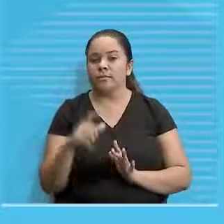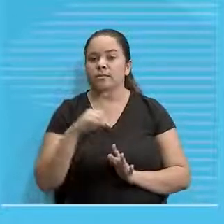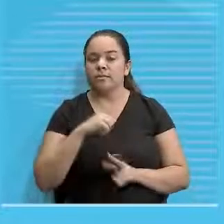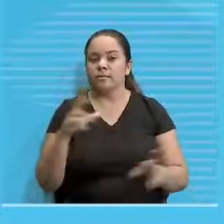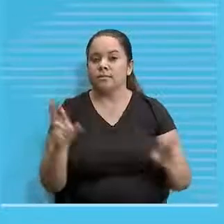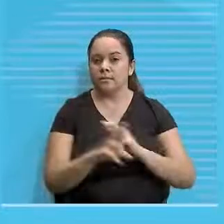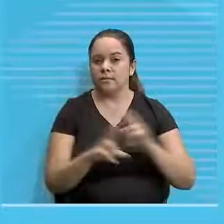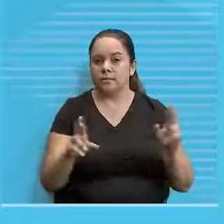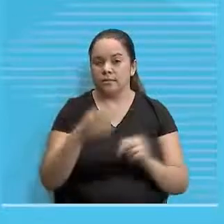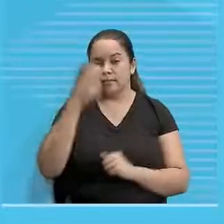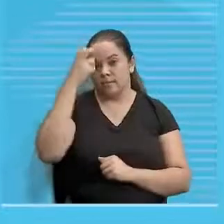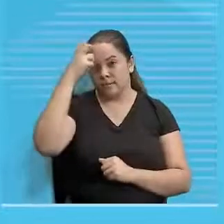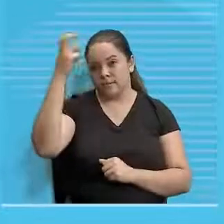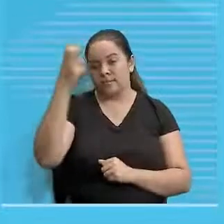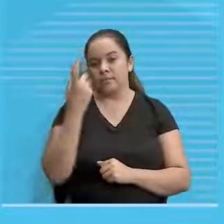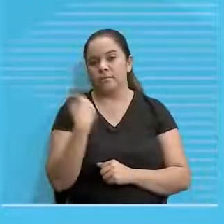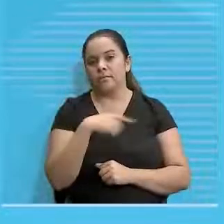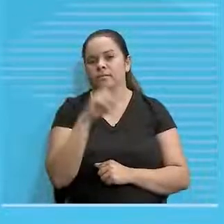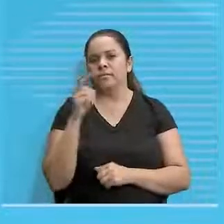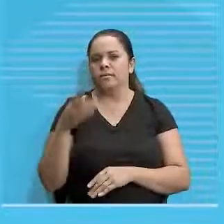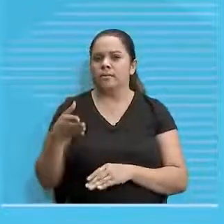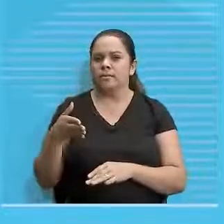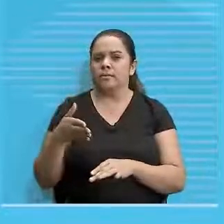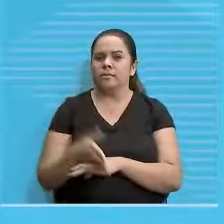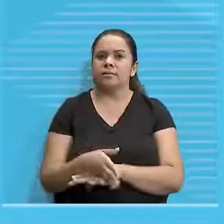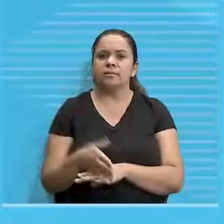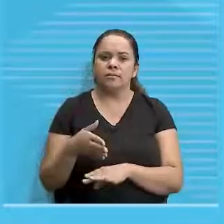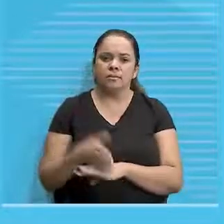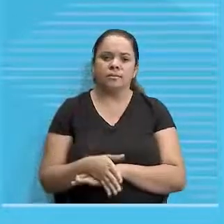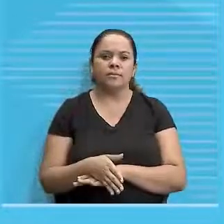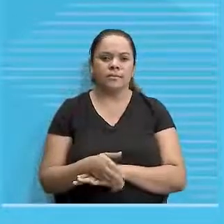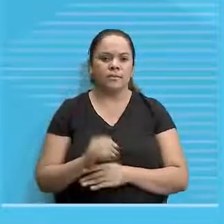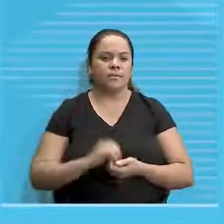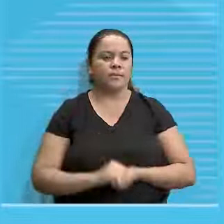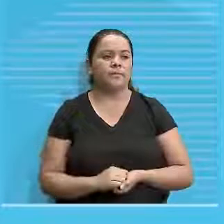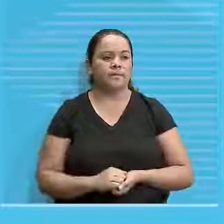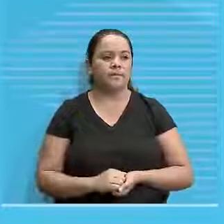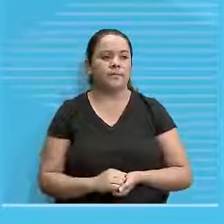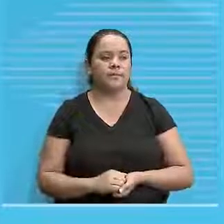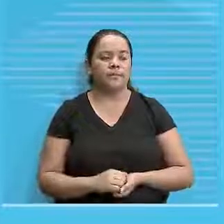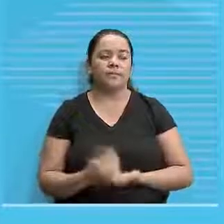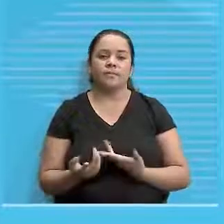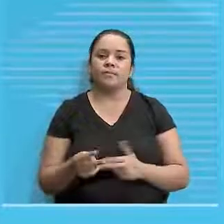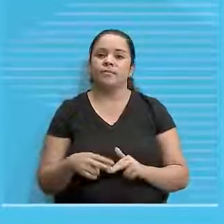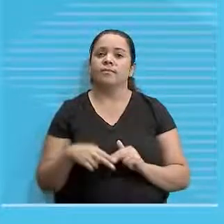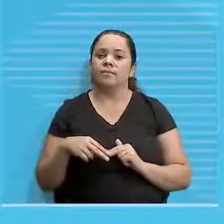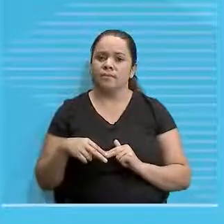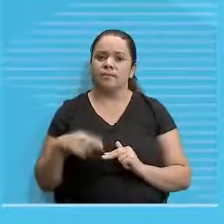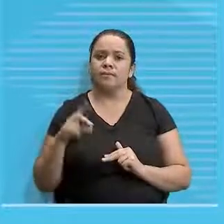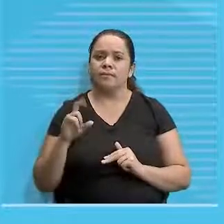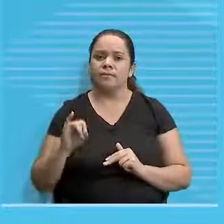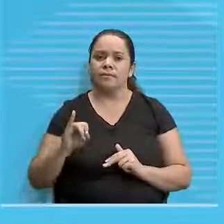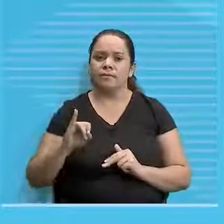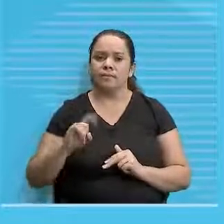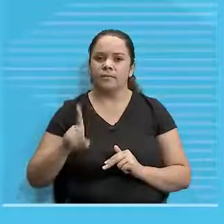com a cultura na qual nós estamos inseridos, certo? Então, por isso que é muito importante a gente saber de onde que a